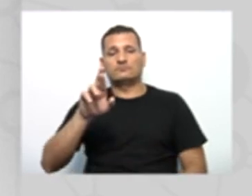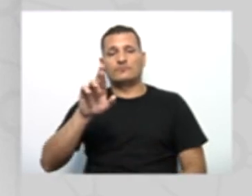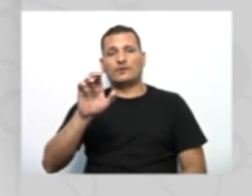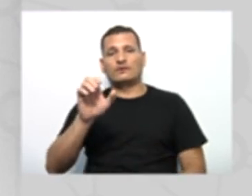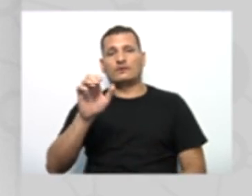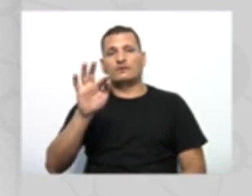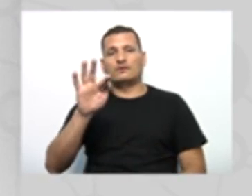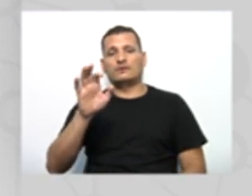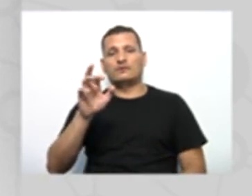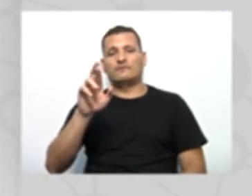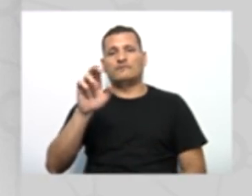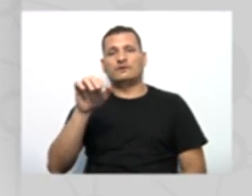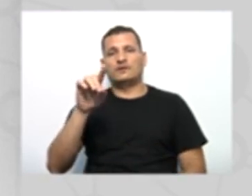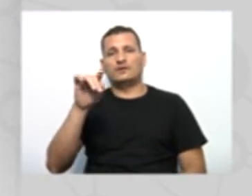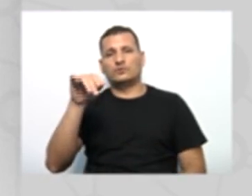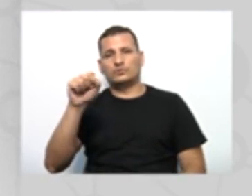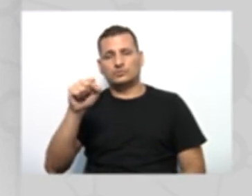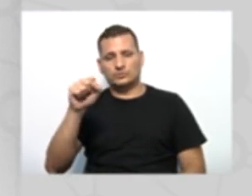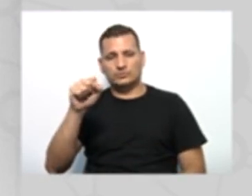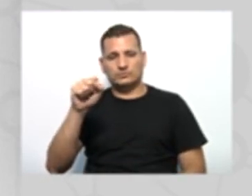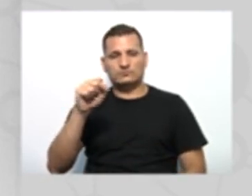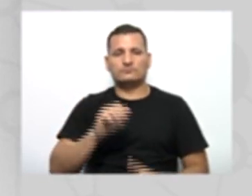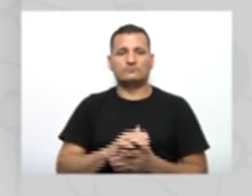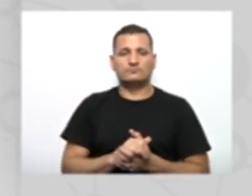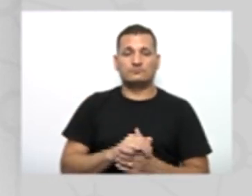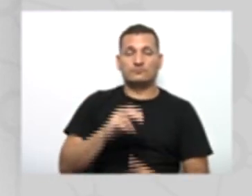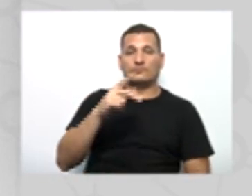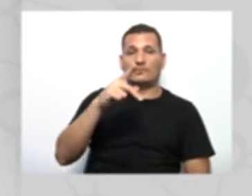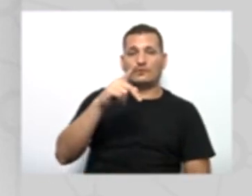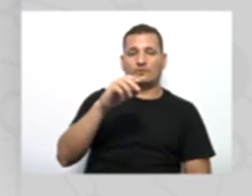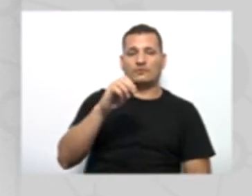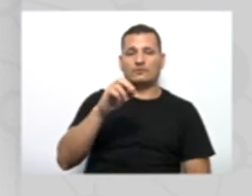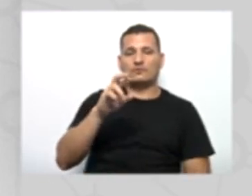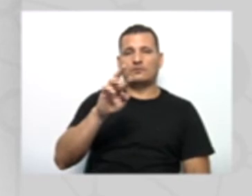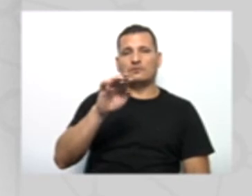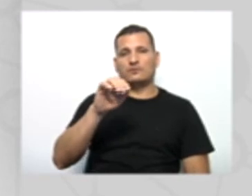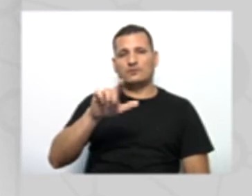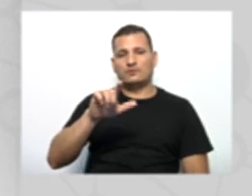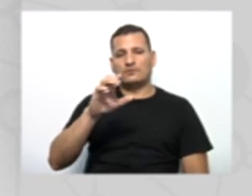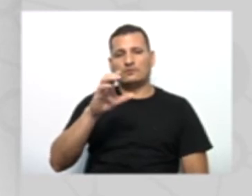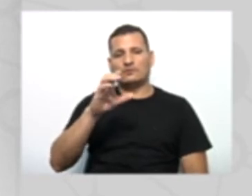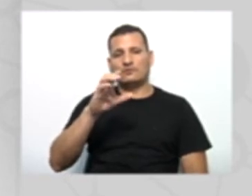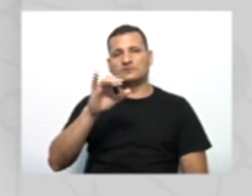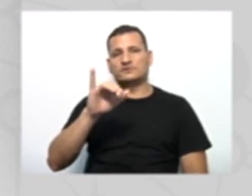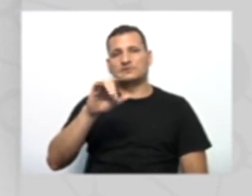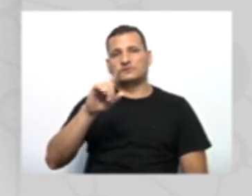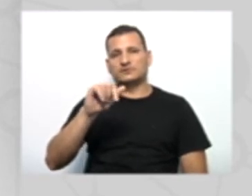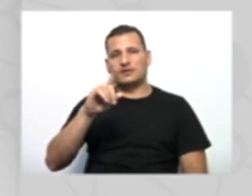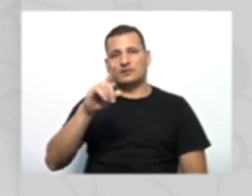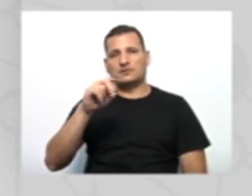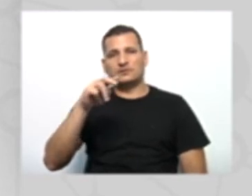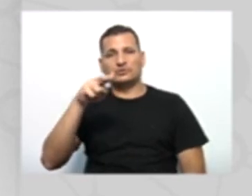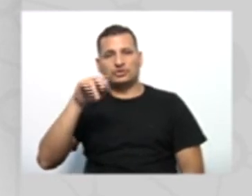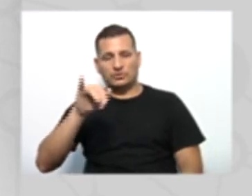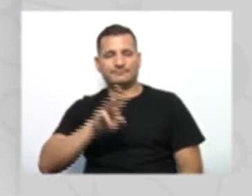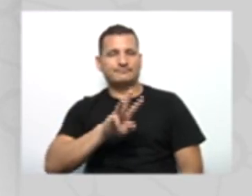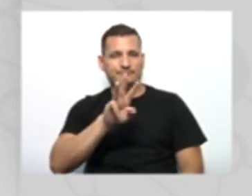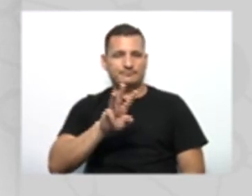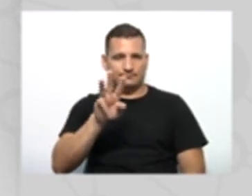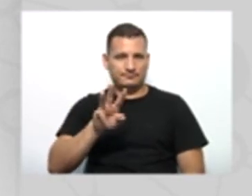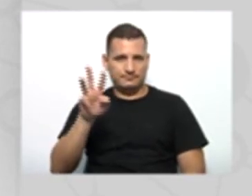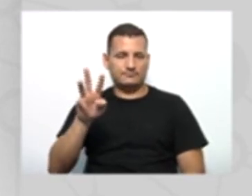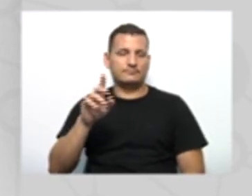de juízes, não participem do processo eleitoral. Então a ficha limpa ela vem trazendo resultados expressivos, positivos